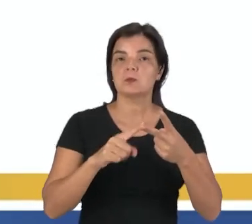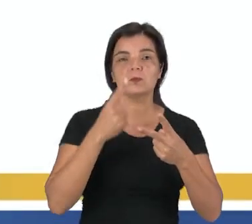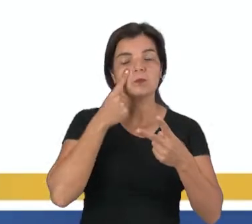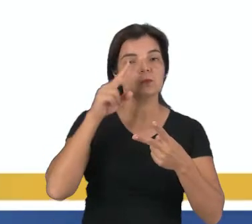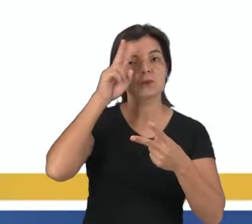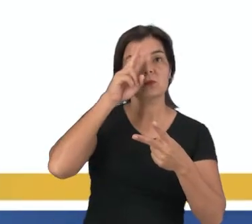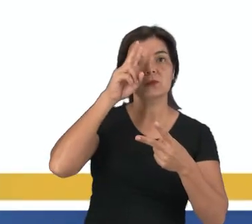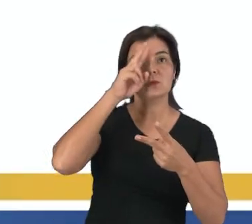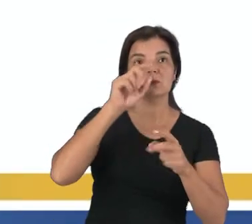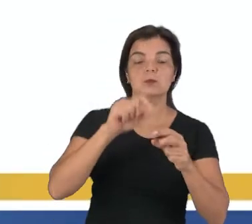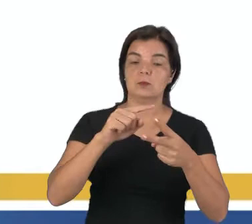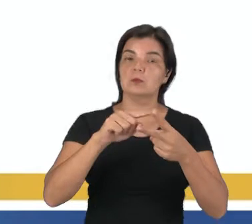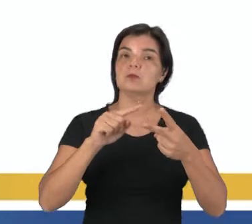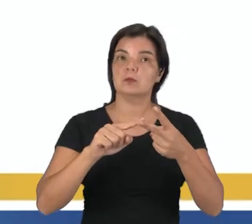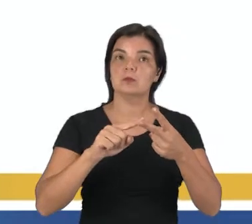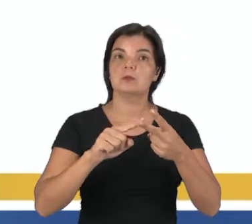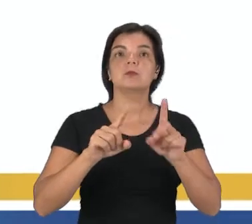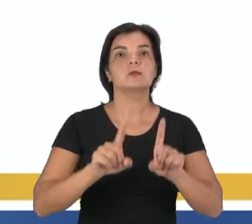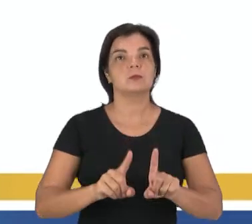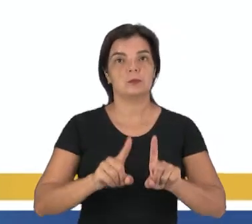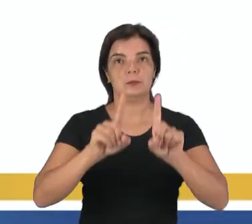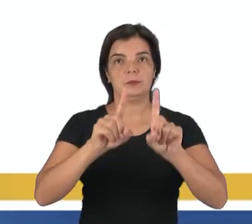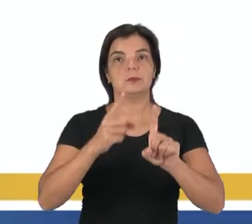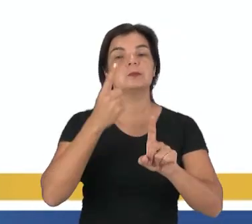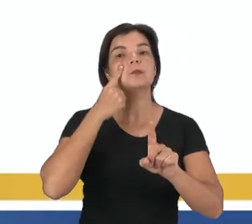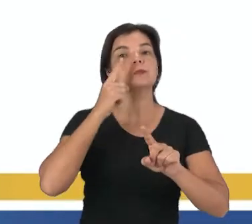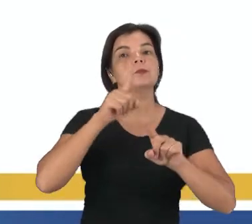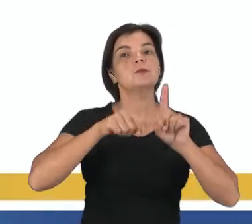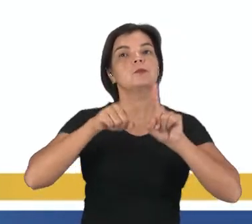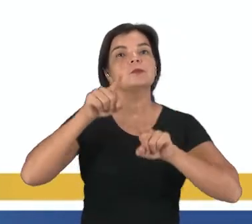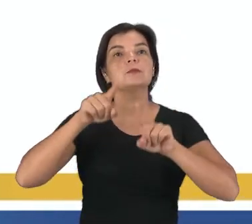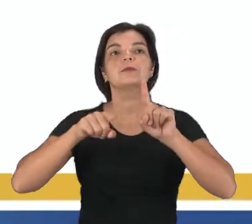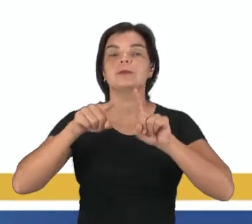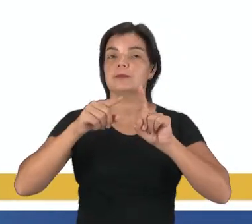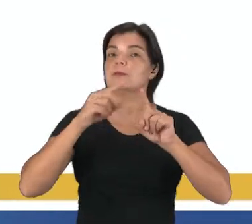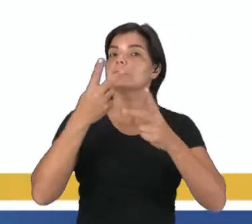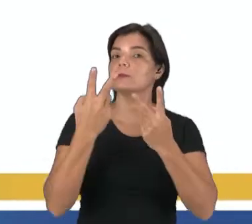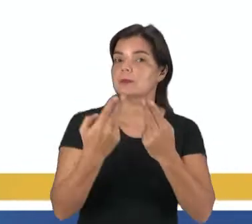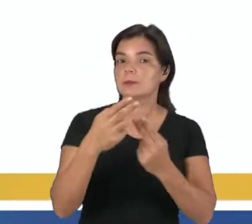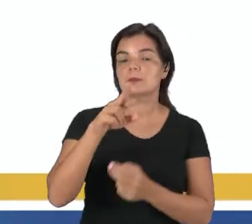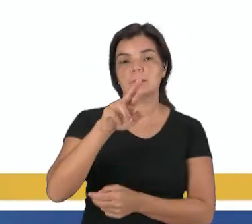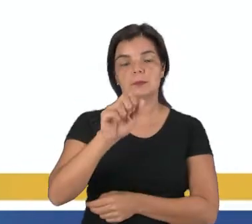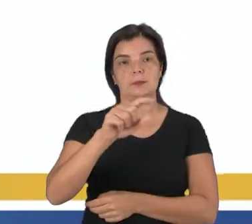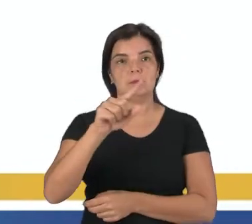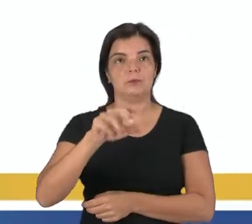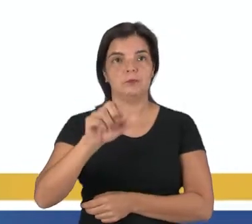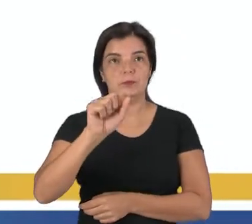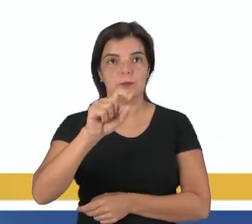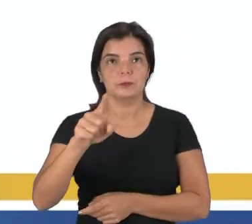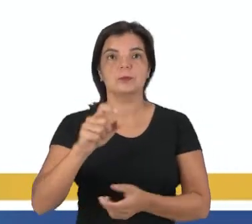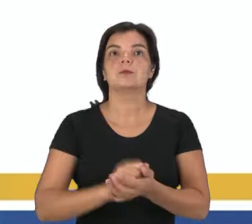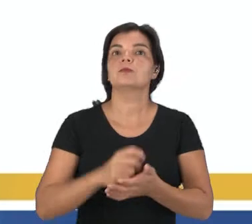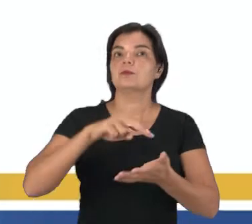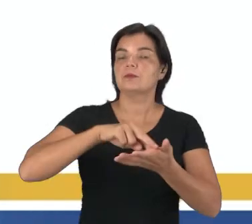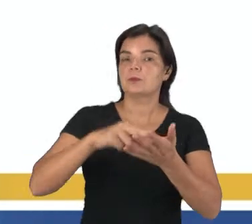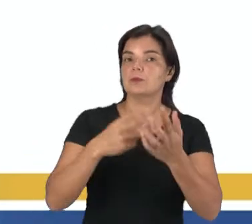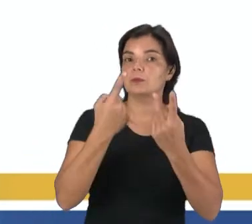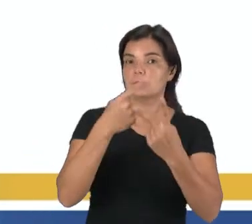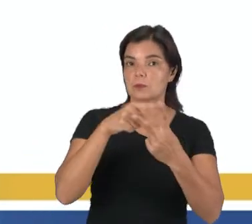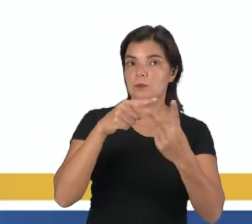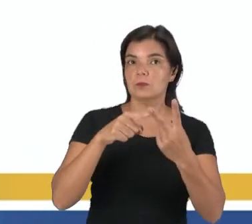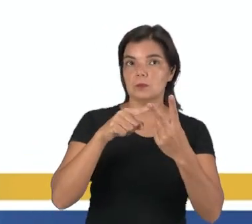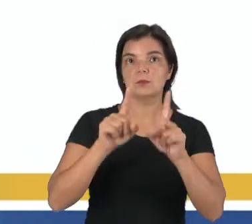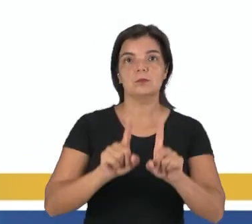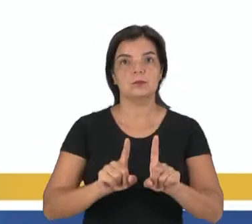para relembrar, as duas grandezas elas são diretamente proporcionais quando variam sempre na mesma razão, ou seja,